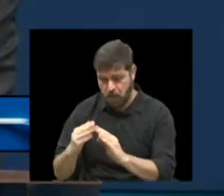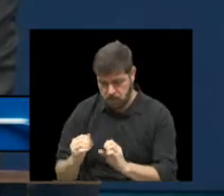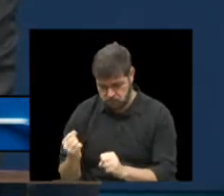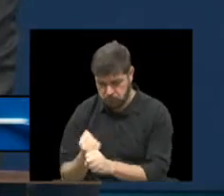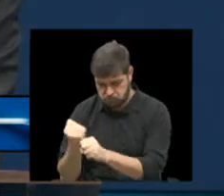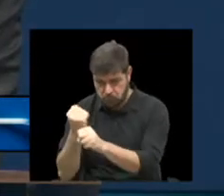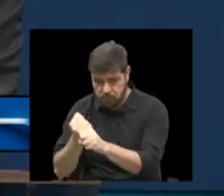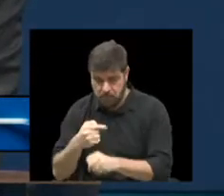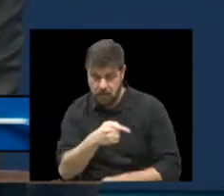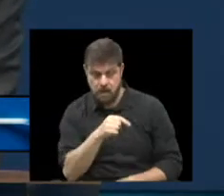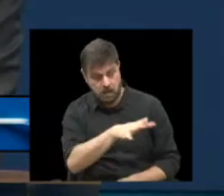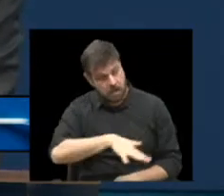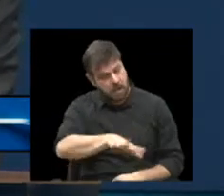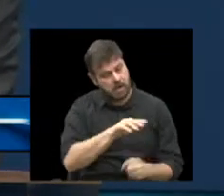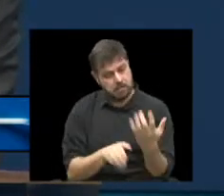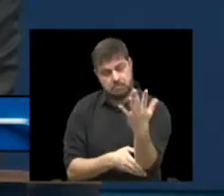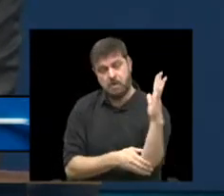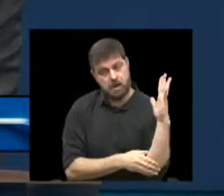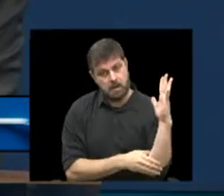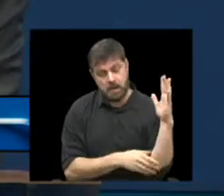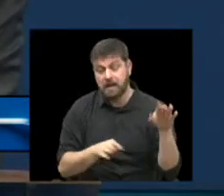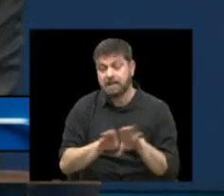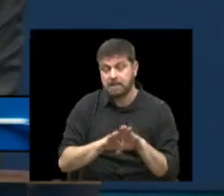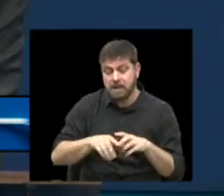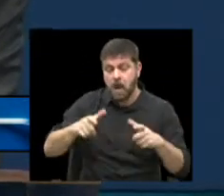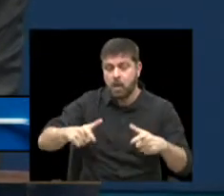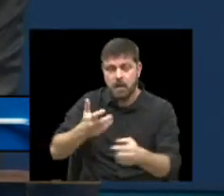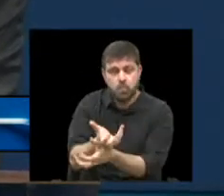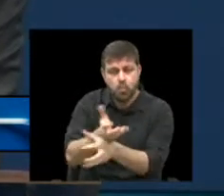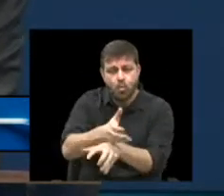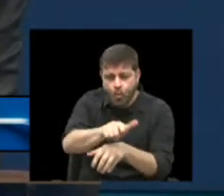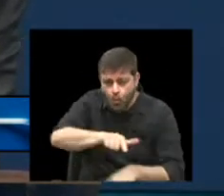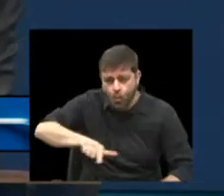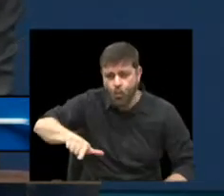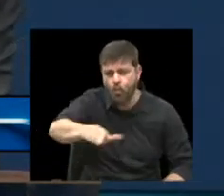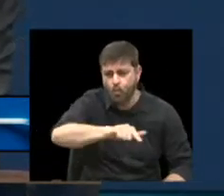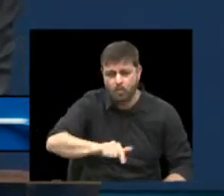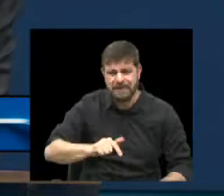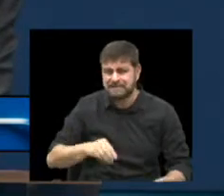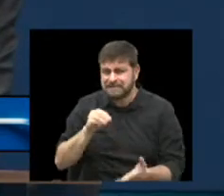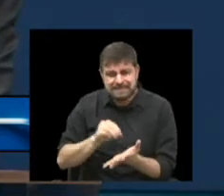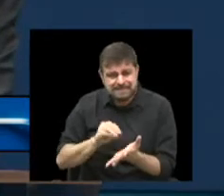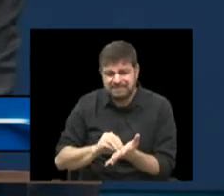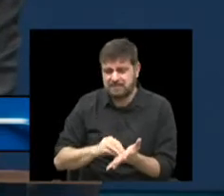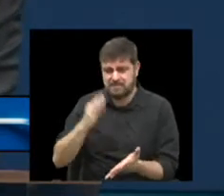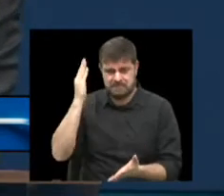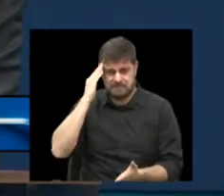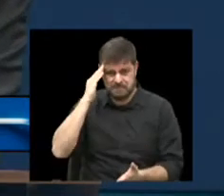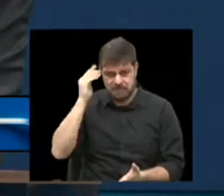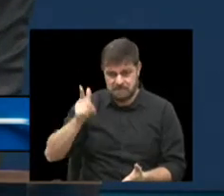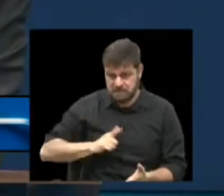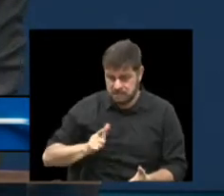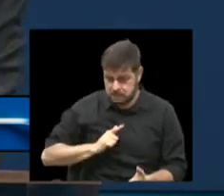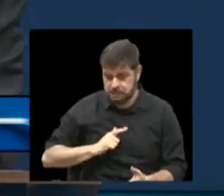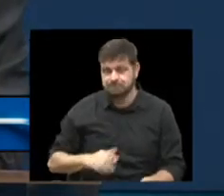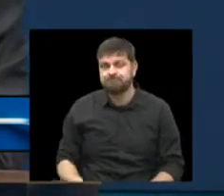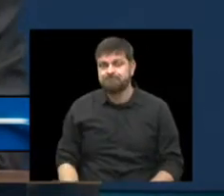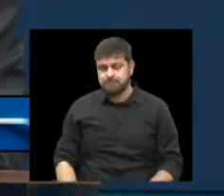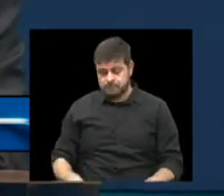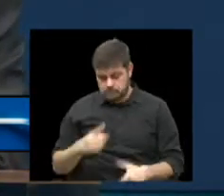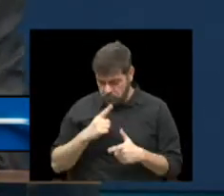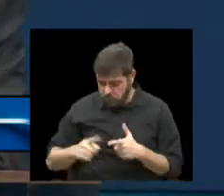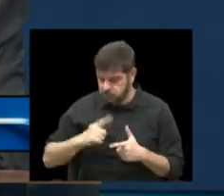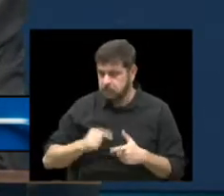de terrenos, né, vazios que ficam na cidade, falta de uma política de regularização fundiária, são questões muito graves e, no